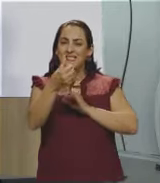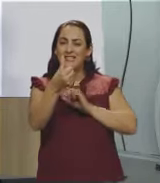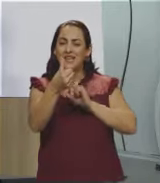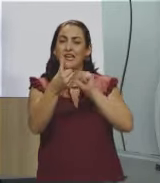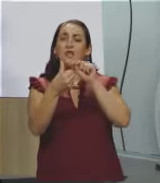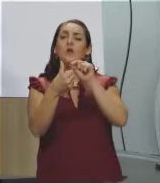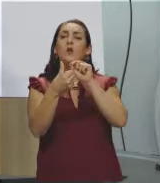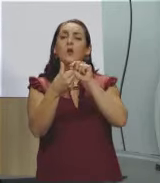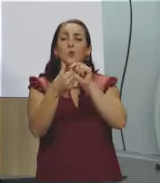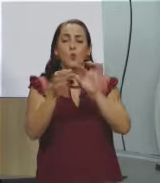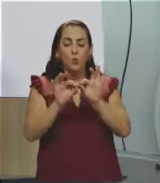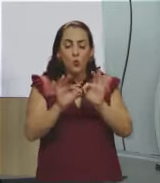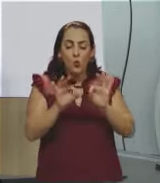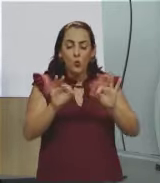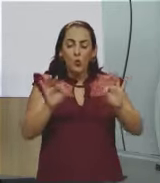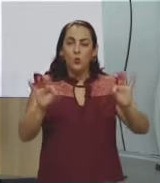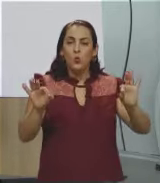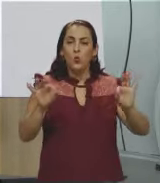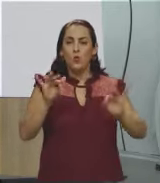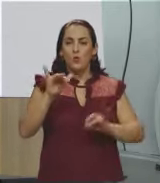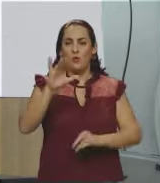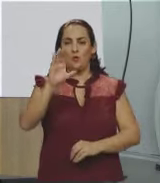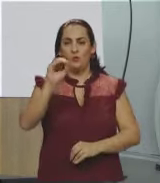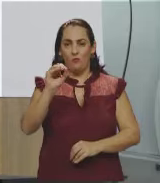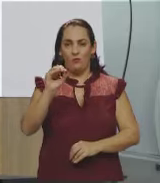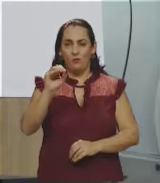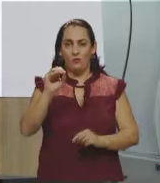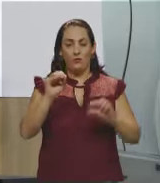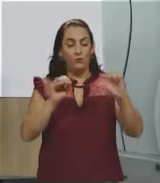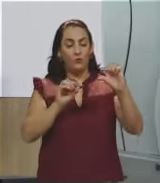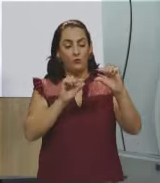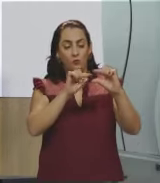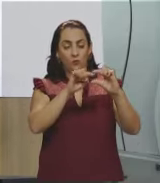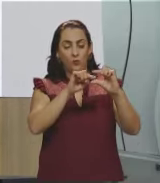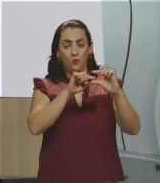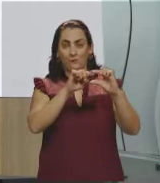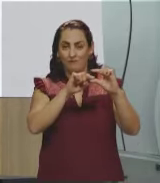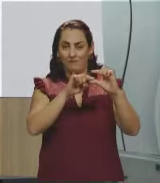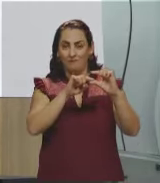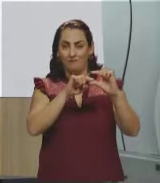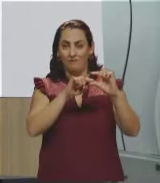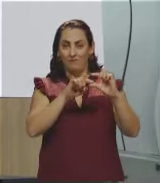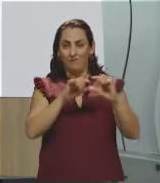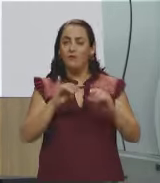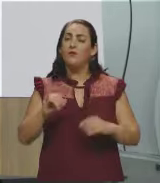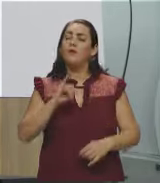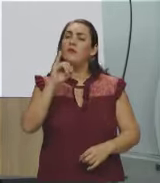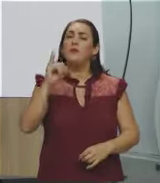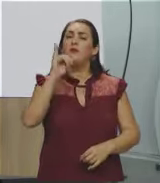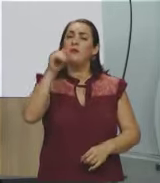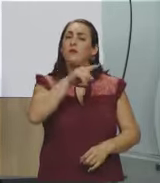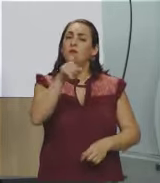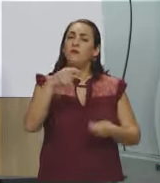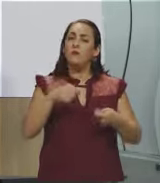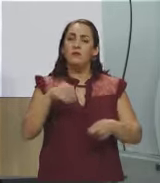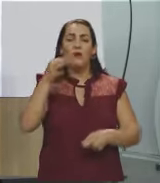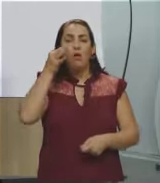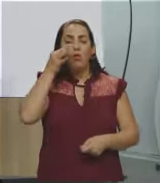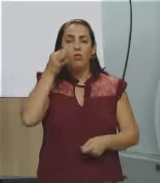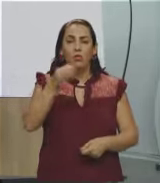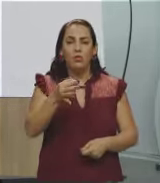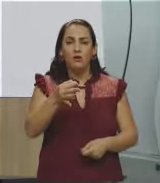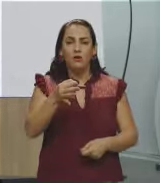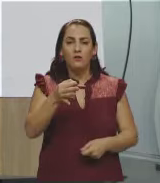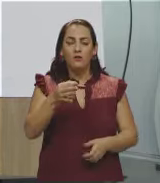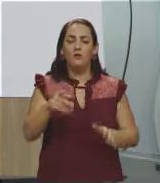a área de seção transversal ou espessura. Gente, aqui é muito importante vocês estarem atentos às unidades